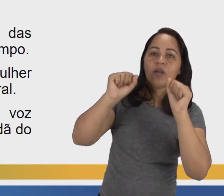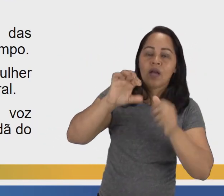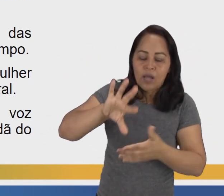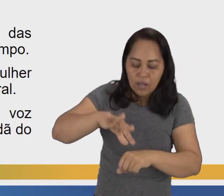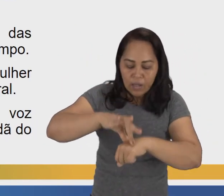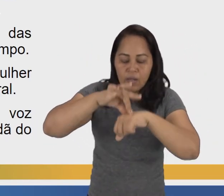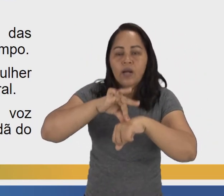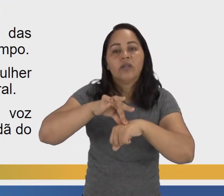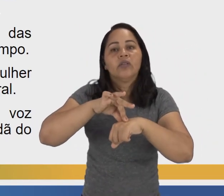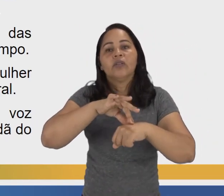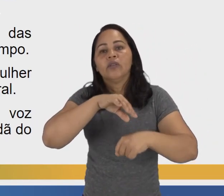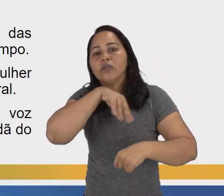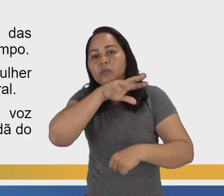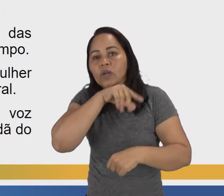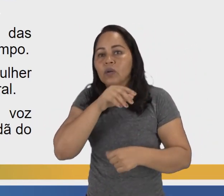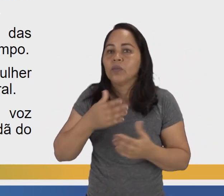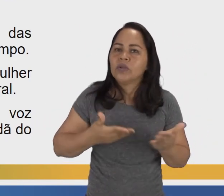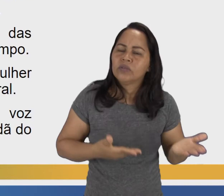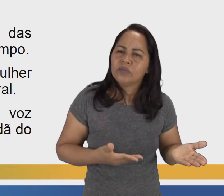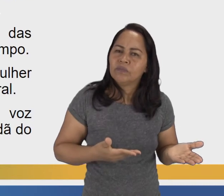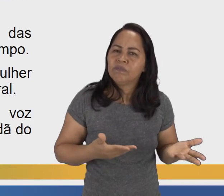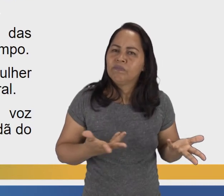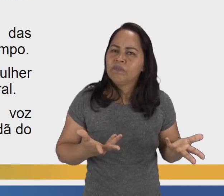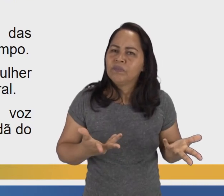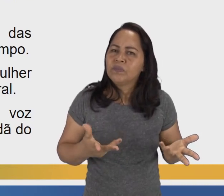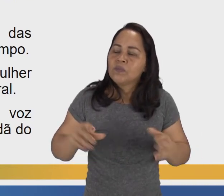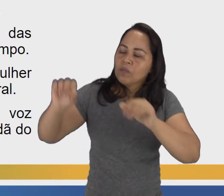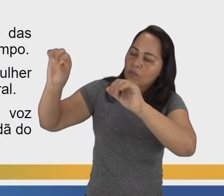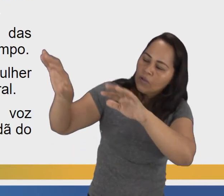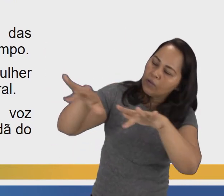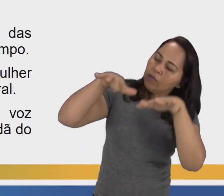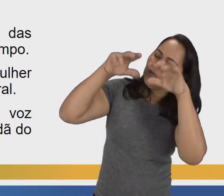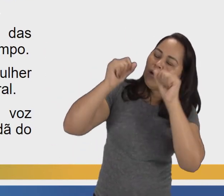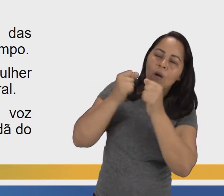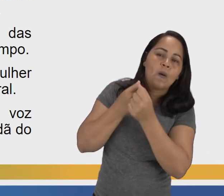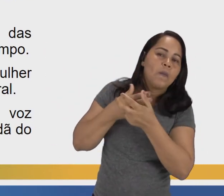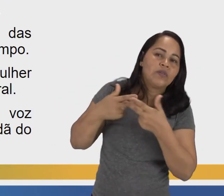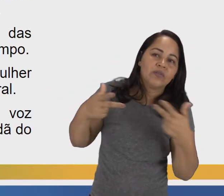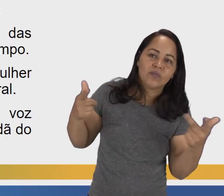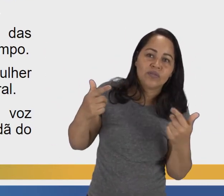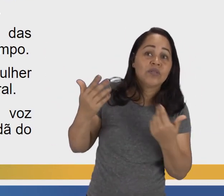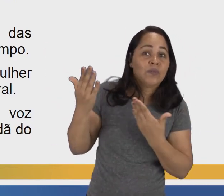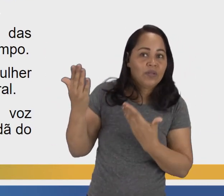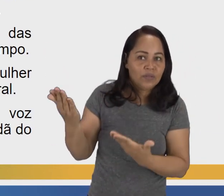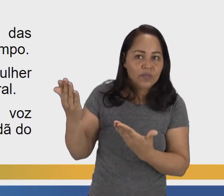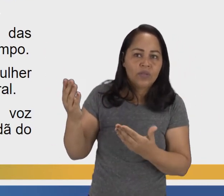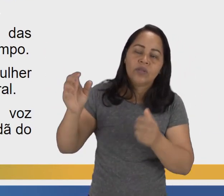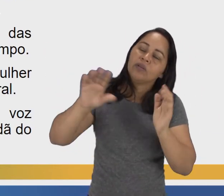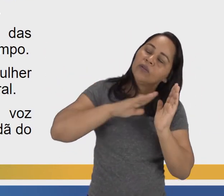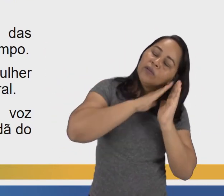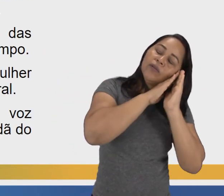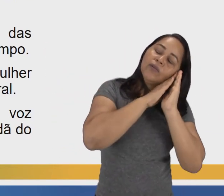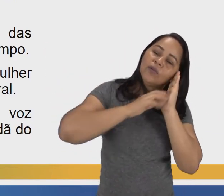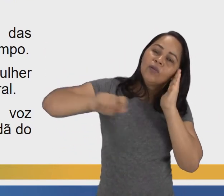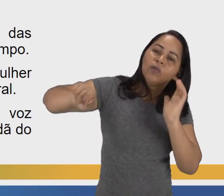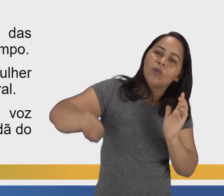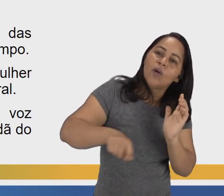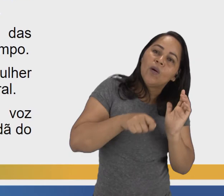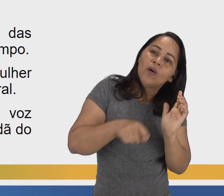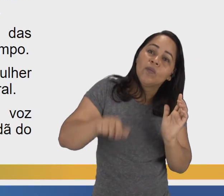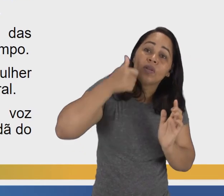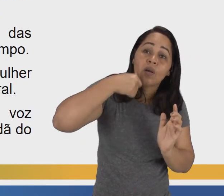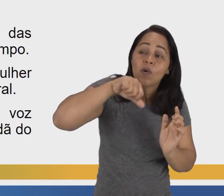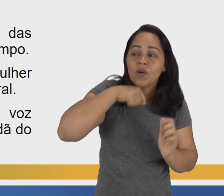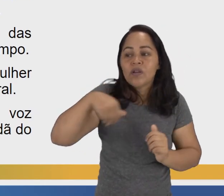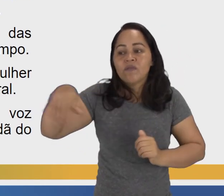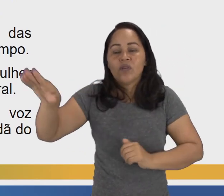carne de cerdo para ti, te va a traer muchas cosas para ti. Duerme, duerme, negrito, que tu